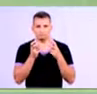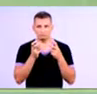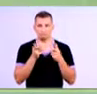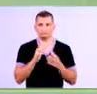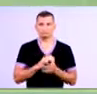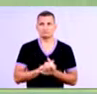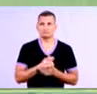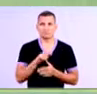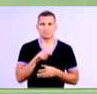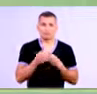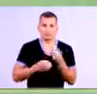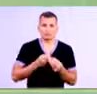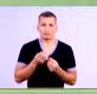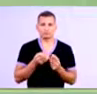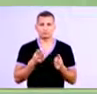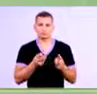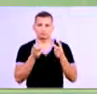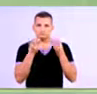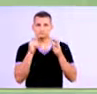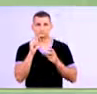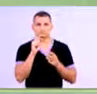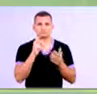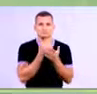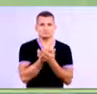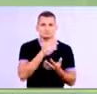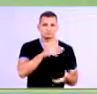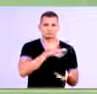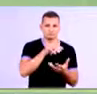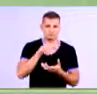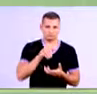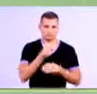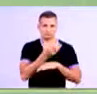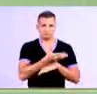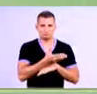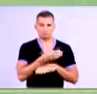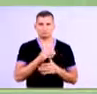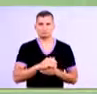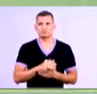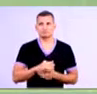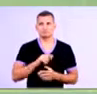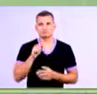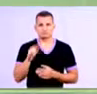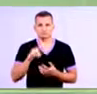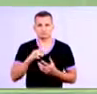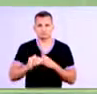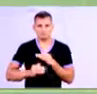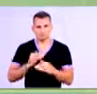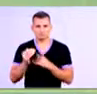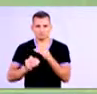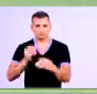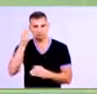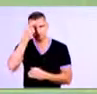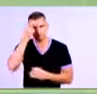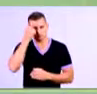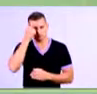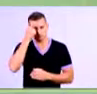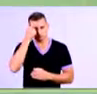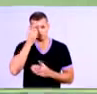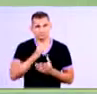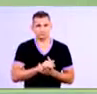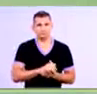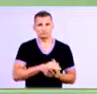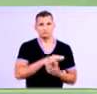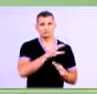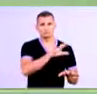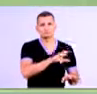gente percebe o que está acontecendo no mundo externo, e o processo cognitivo, quando a gente pega e traz para